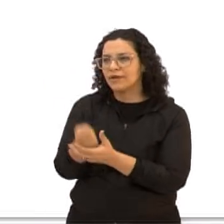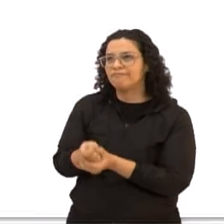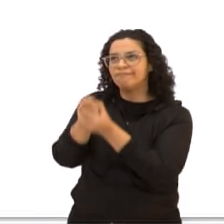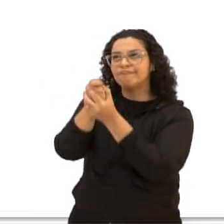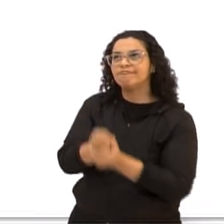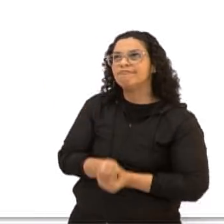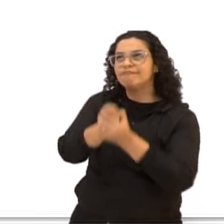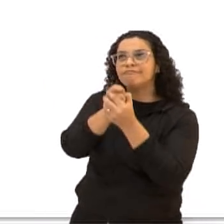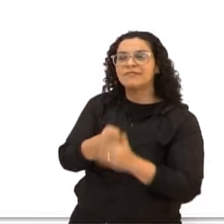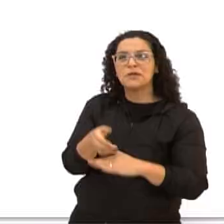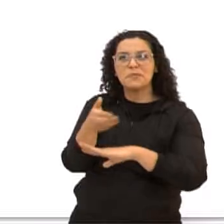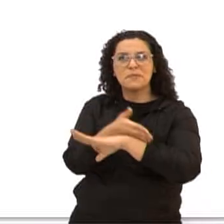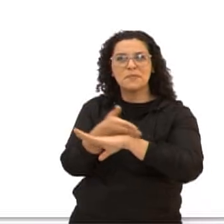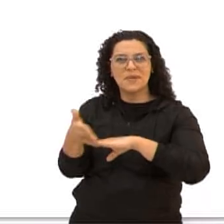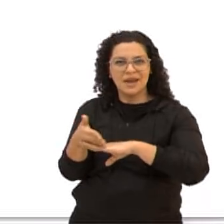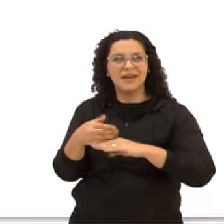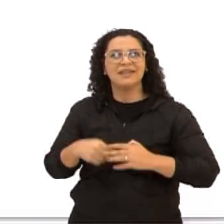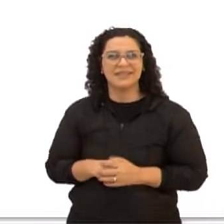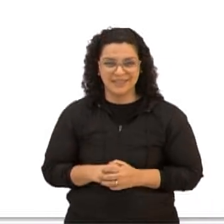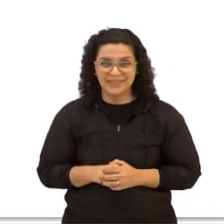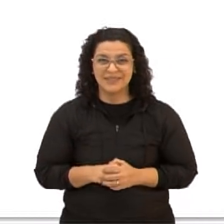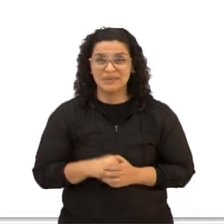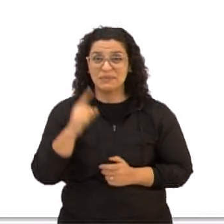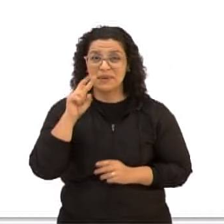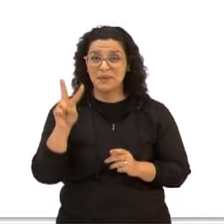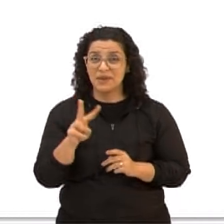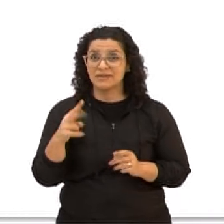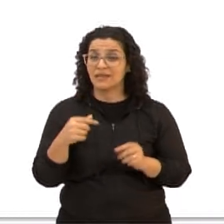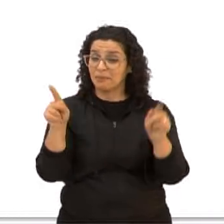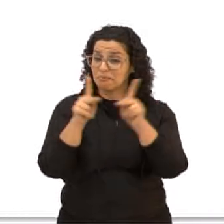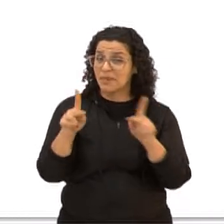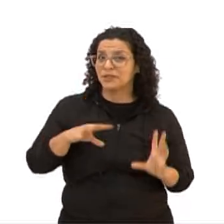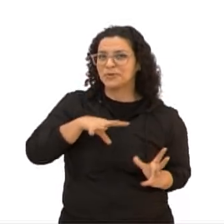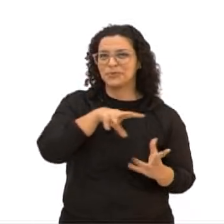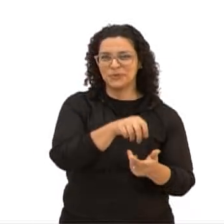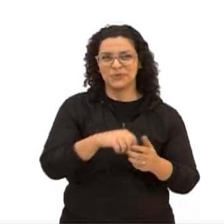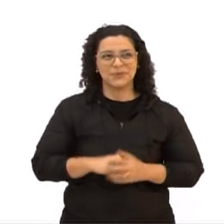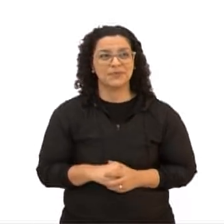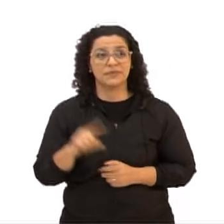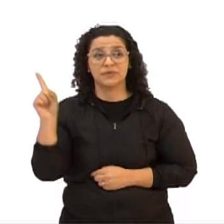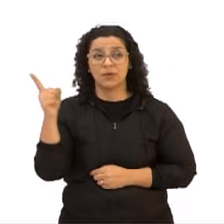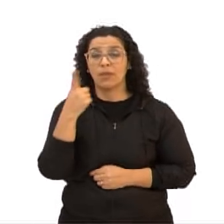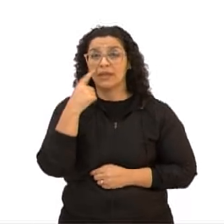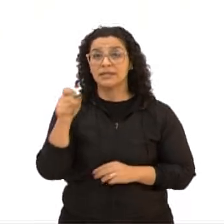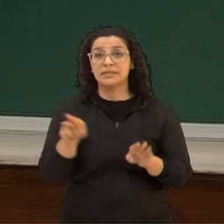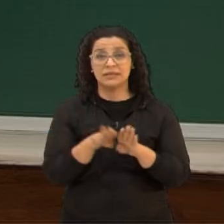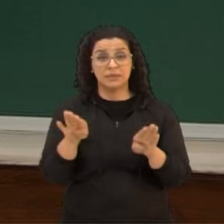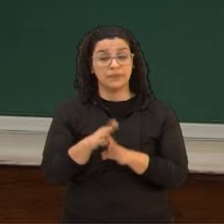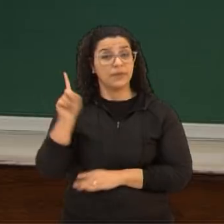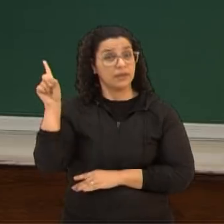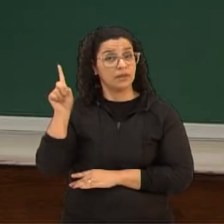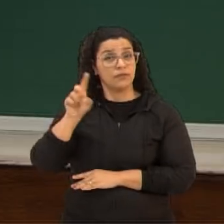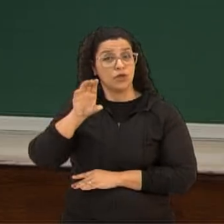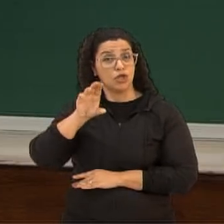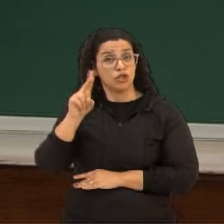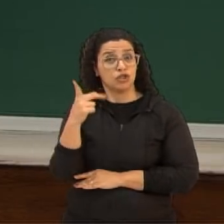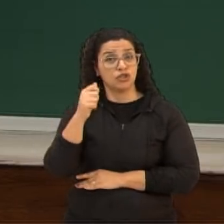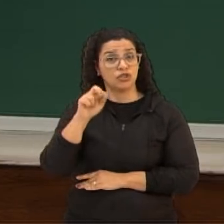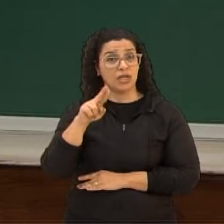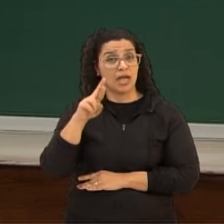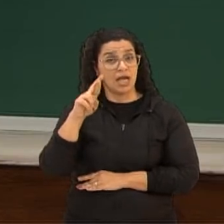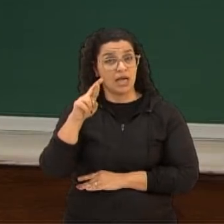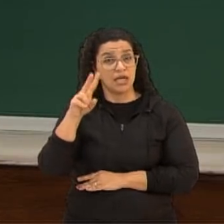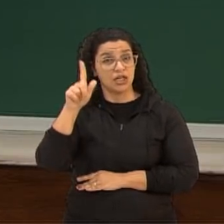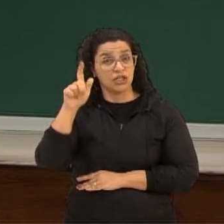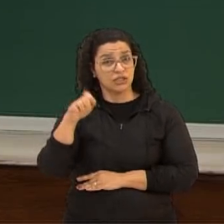pintar um animal, um elefante, para poder trazer a paz para o mundo, né? Então, muito interessante a reflexão dele. A charge, tá